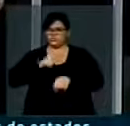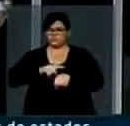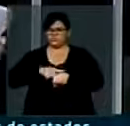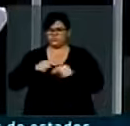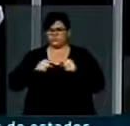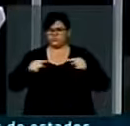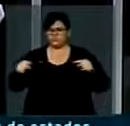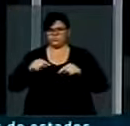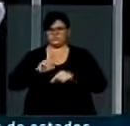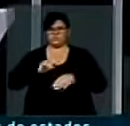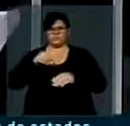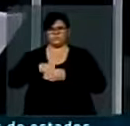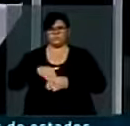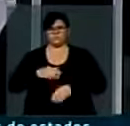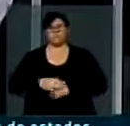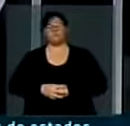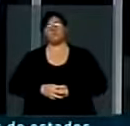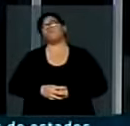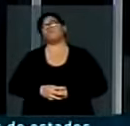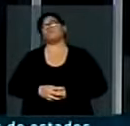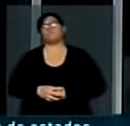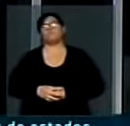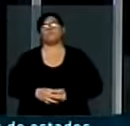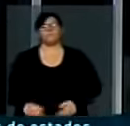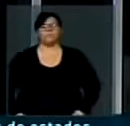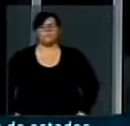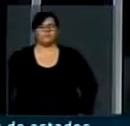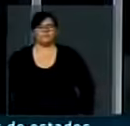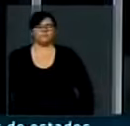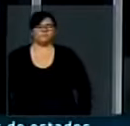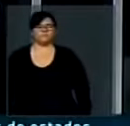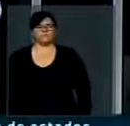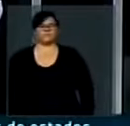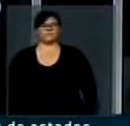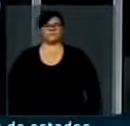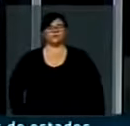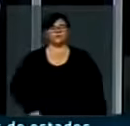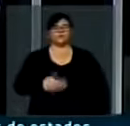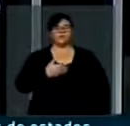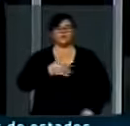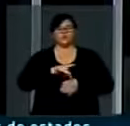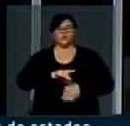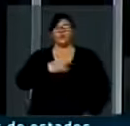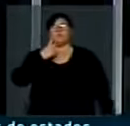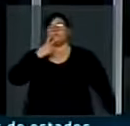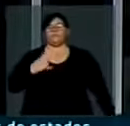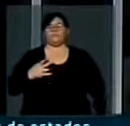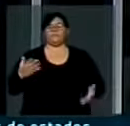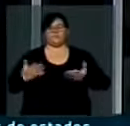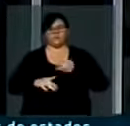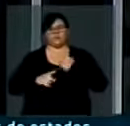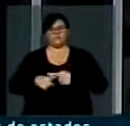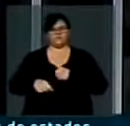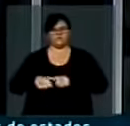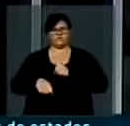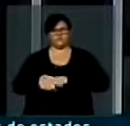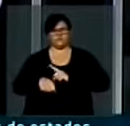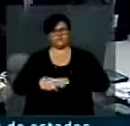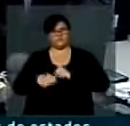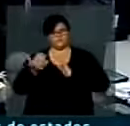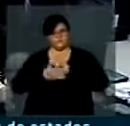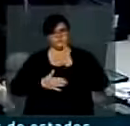tomar tempo. Disse mais, para finalizar, senhor presidente. Disse o líder do governo: agora, porque a época nós optamos por aprovar